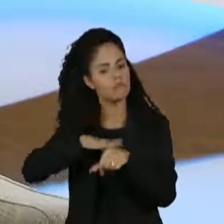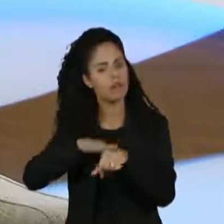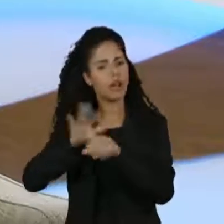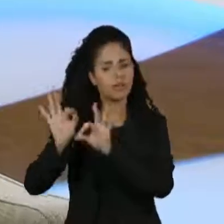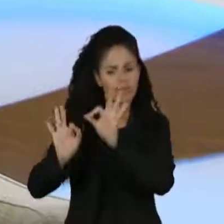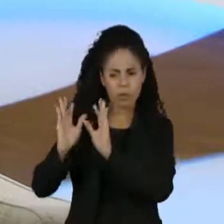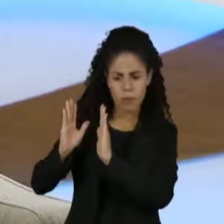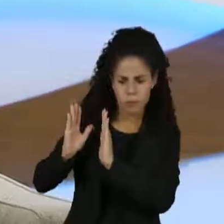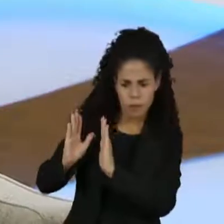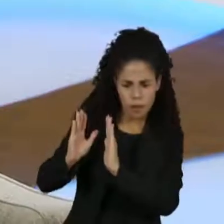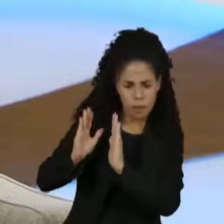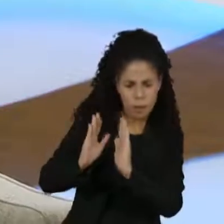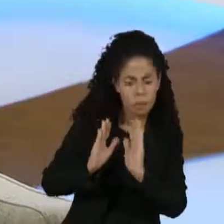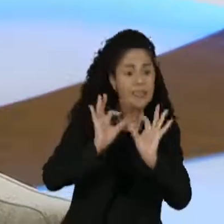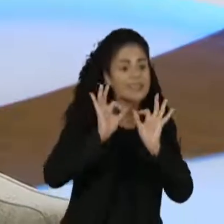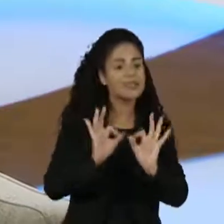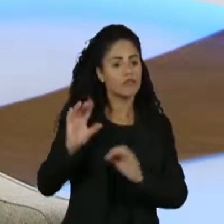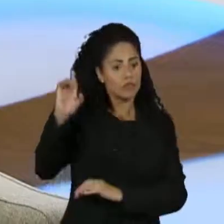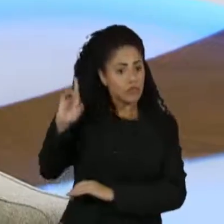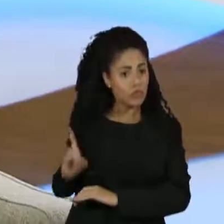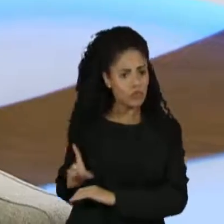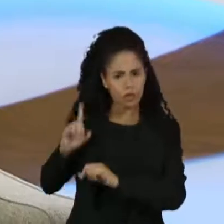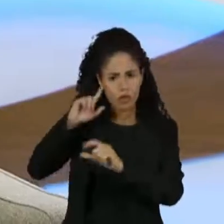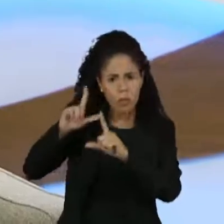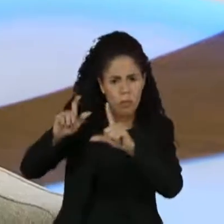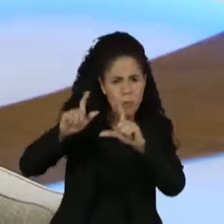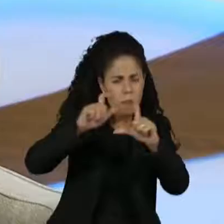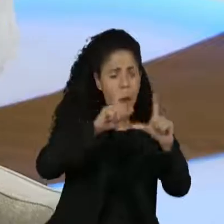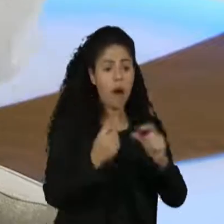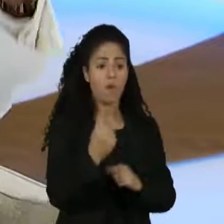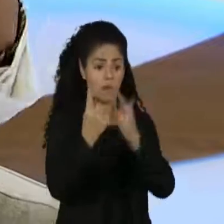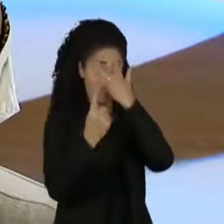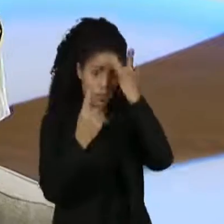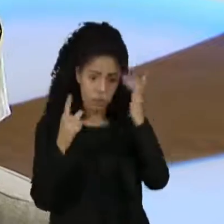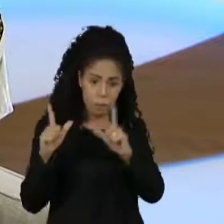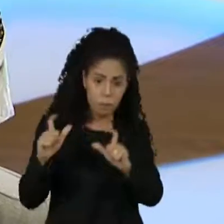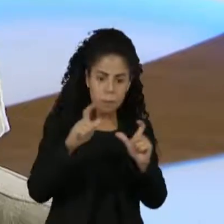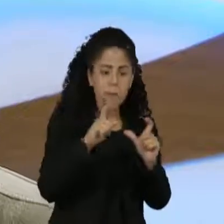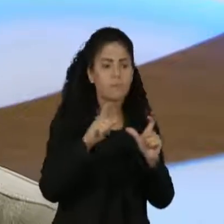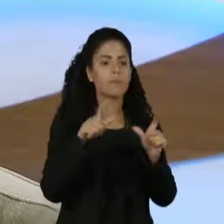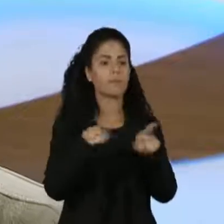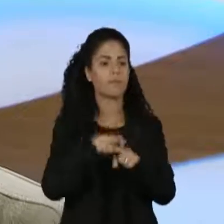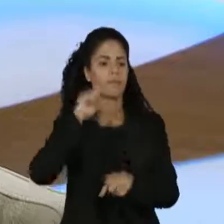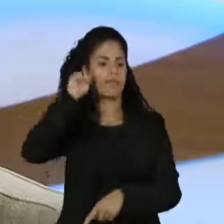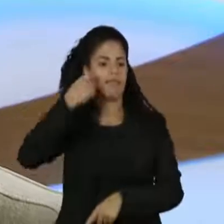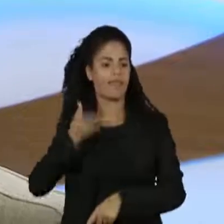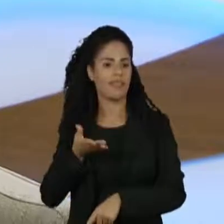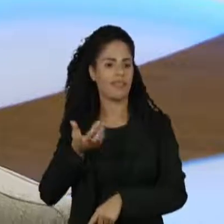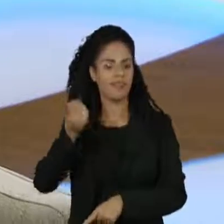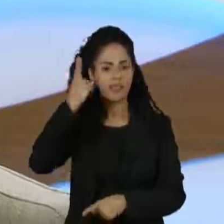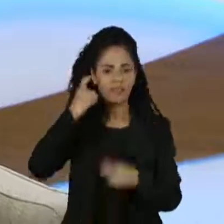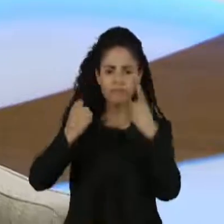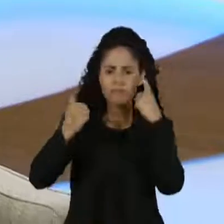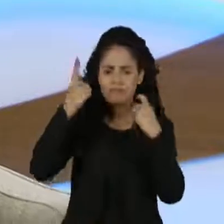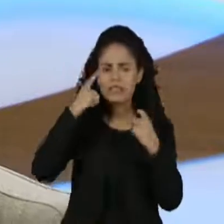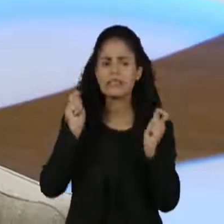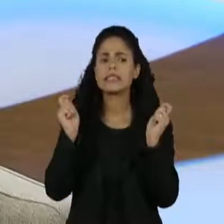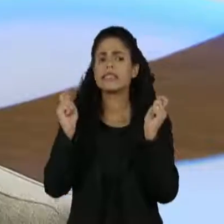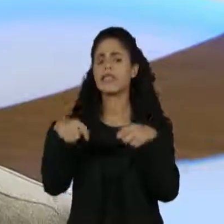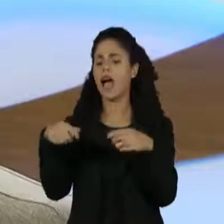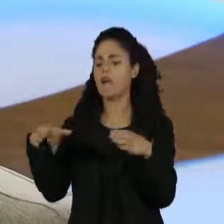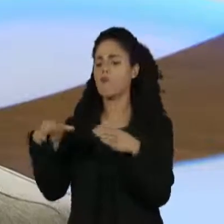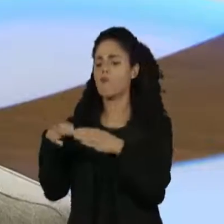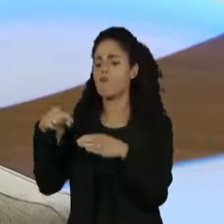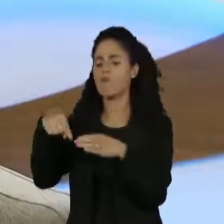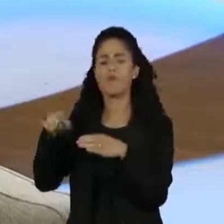estrutura. A gente teve o nosso diretor de fotografia negro, então a gente começou a ter uma ideia da possibilidade